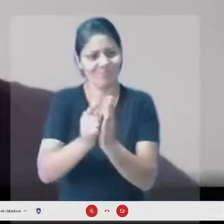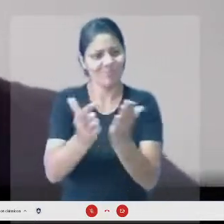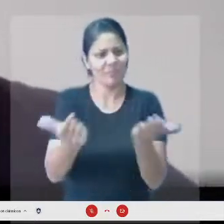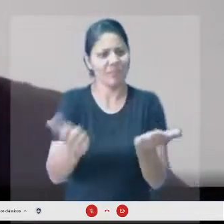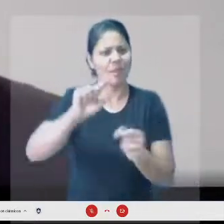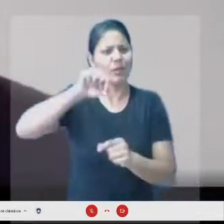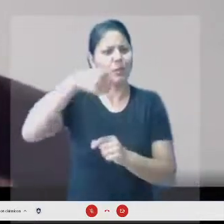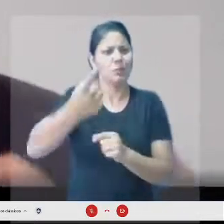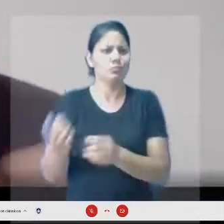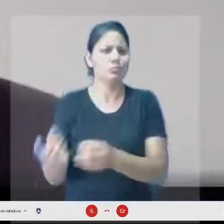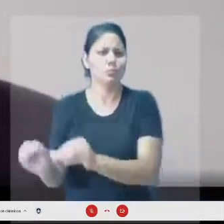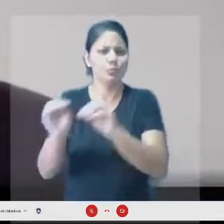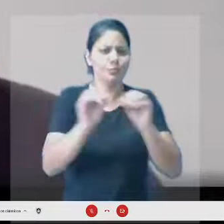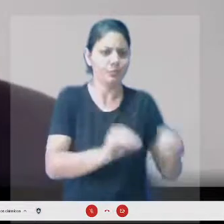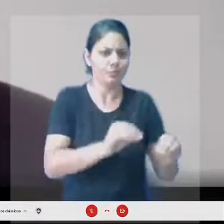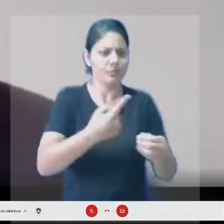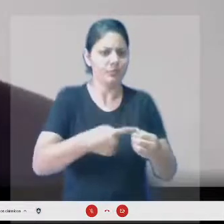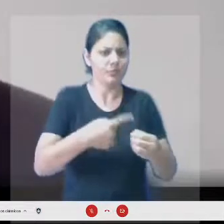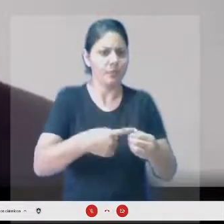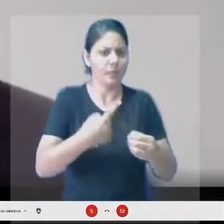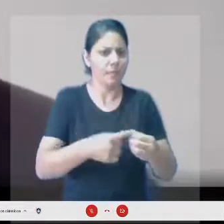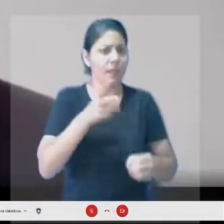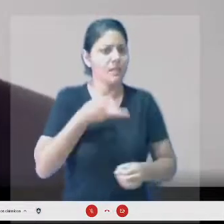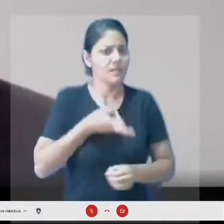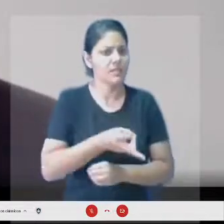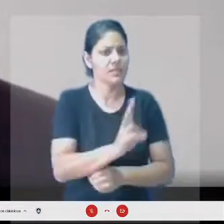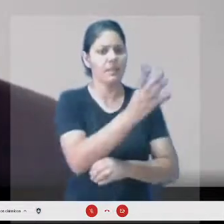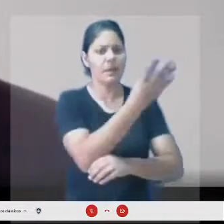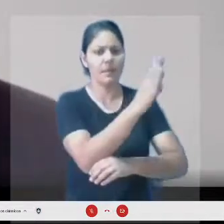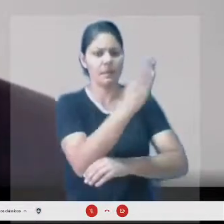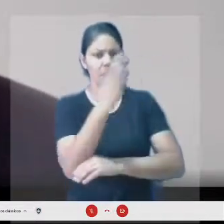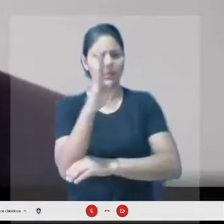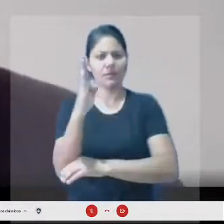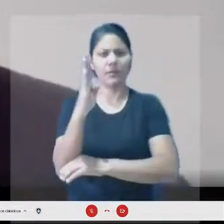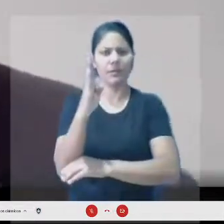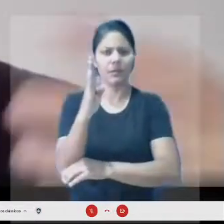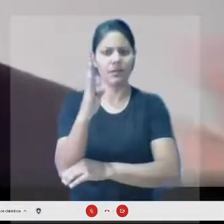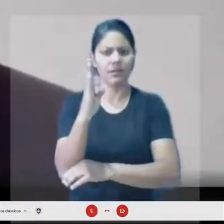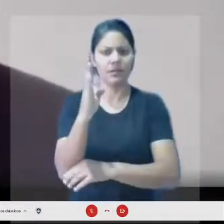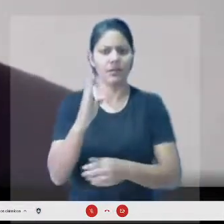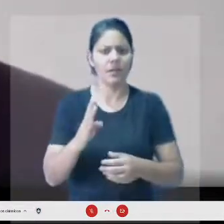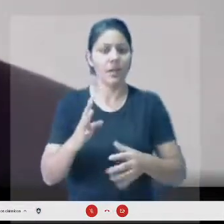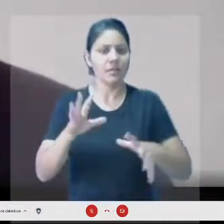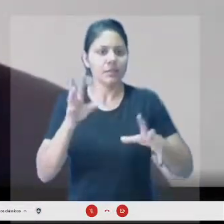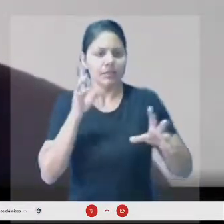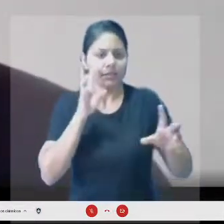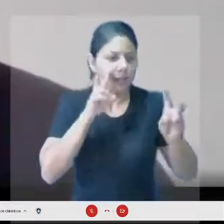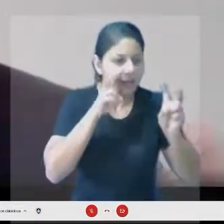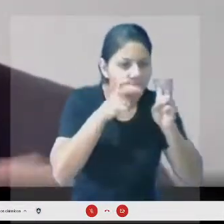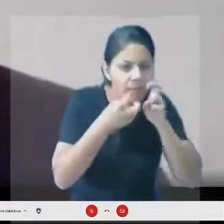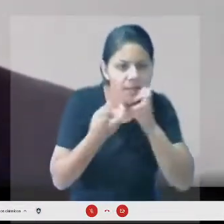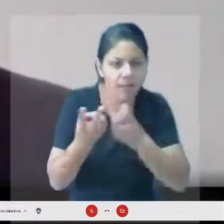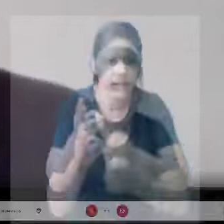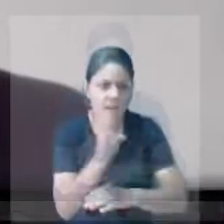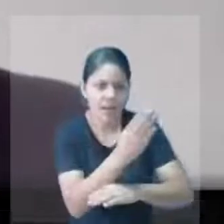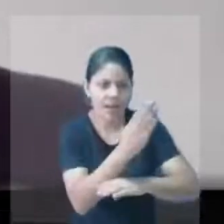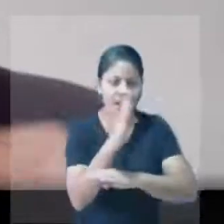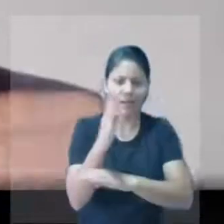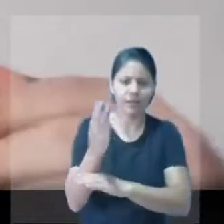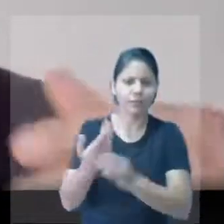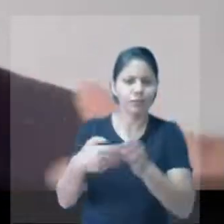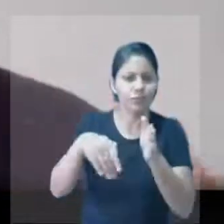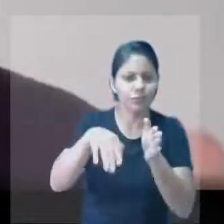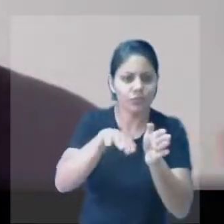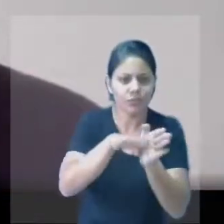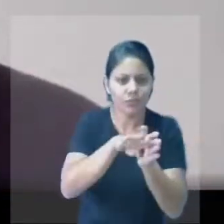fui para a cidade e sempre a biblioteca foi um lugar de mistério para mim, né? Chegar,